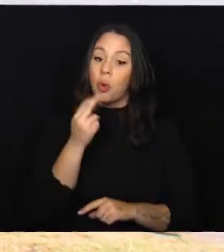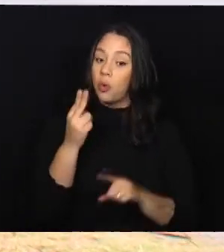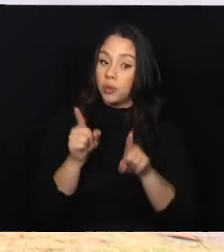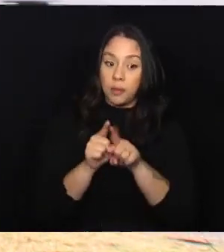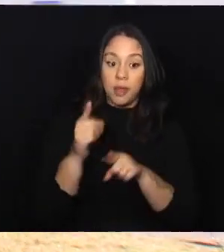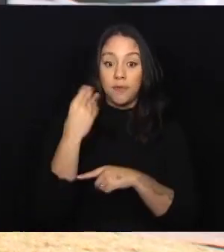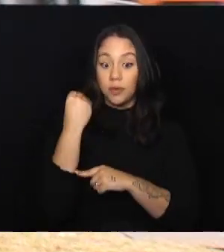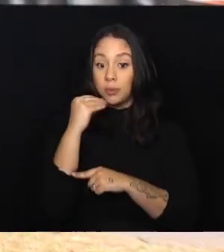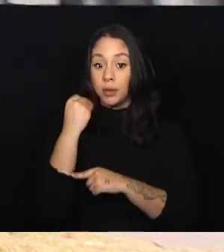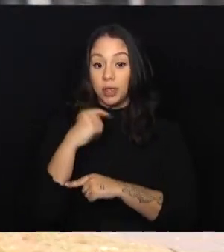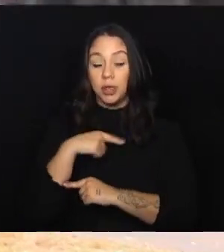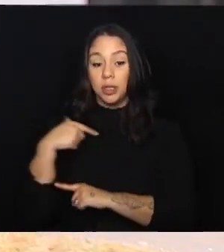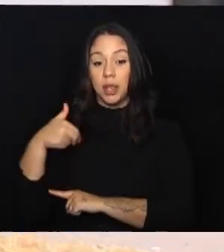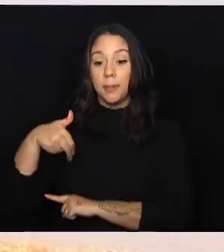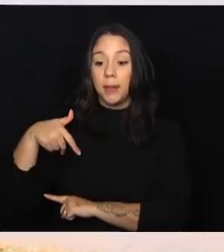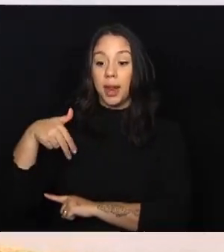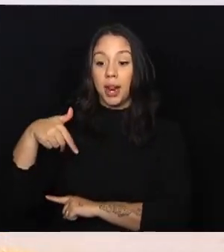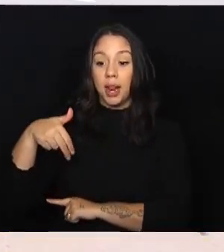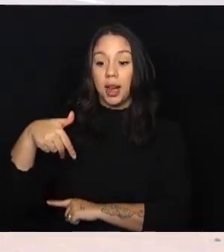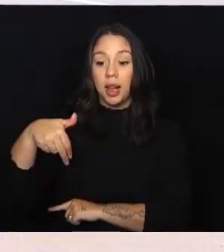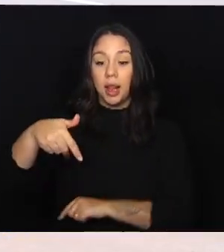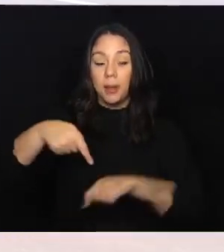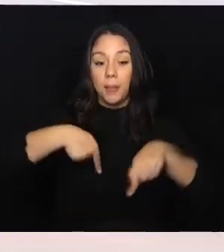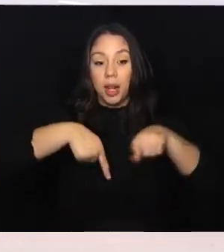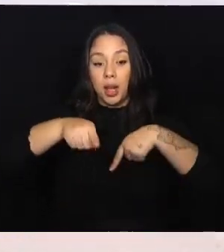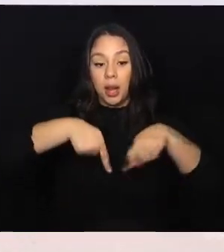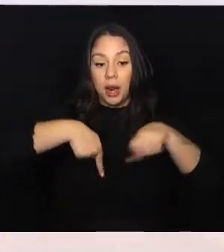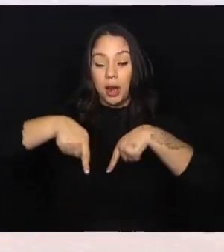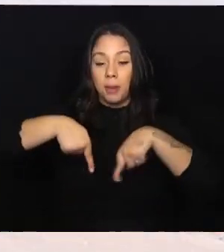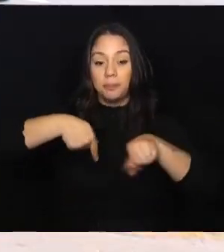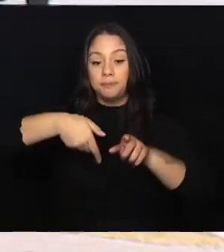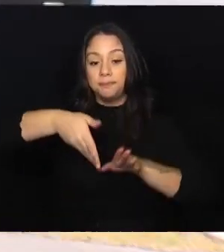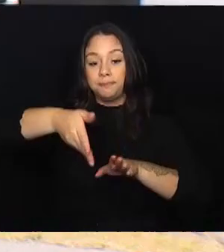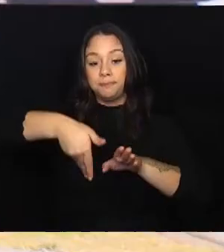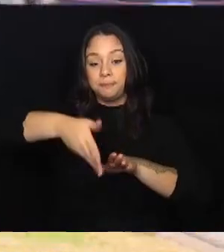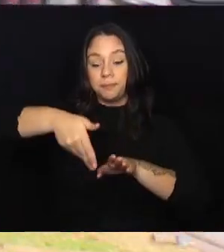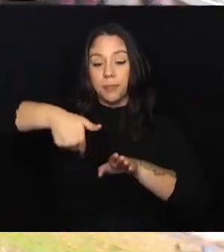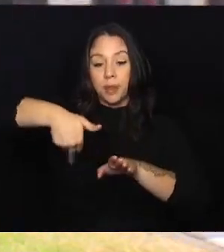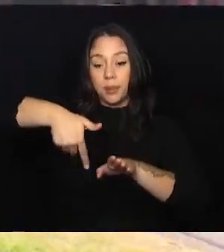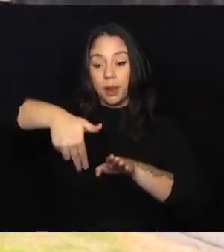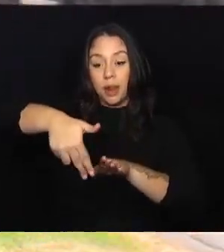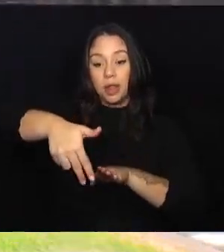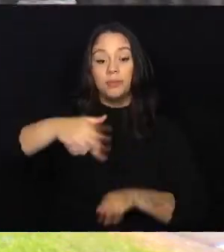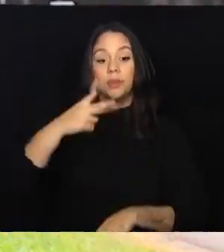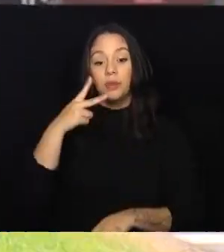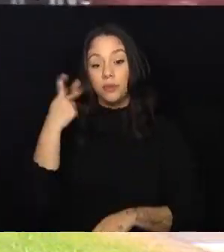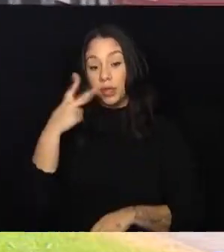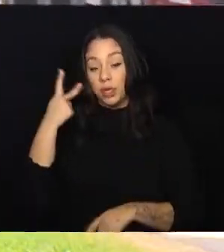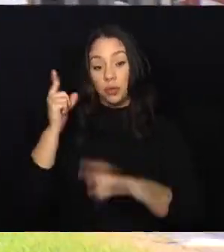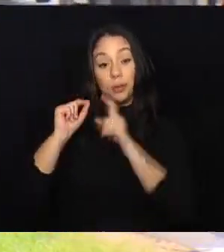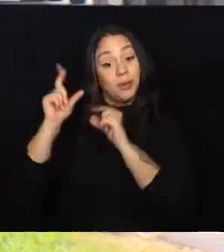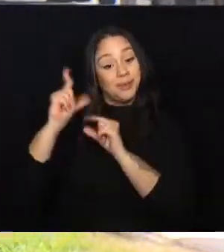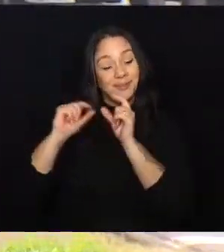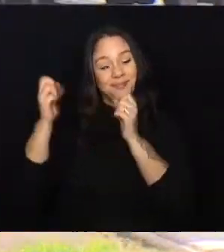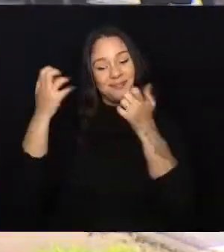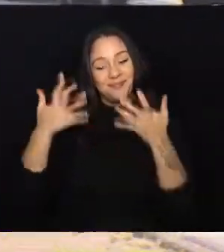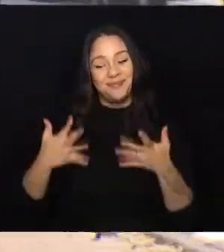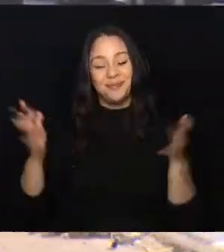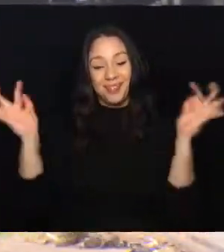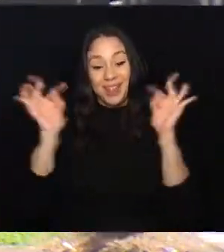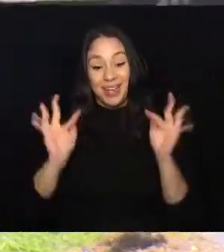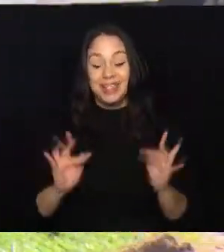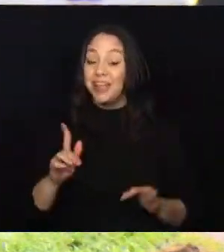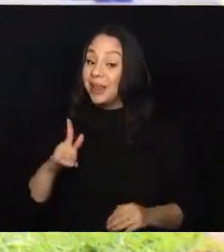e vulnerabilidade que caminham pelas margens das rodovias o vereador Major Jaime conta com felicidade